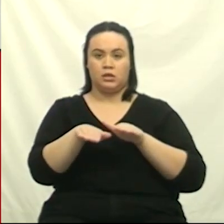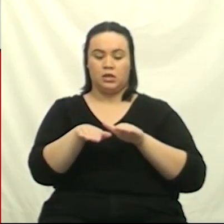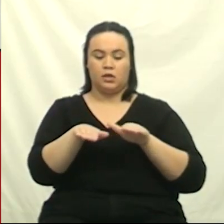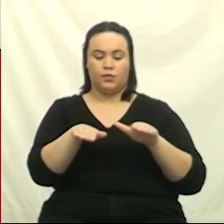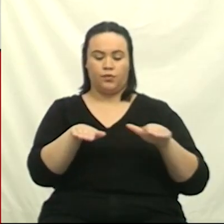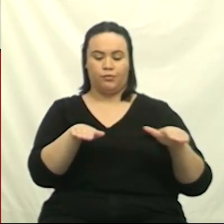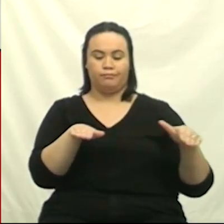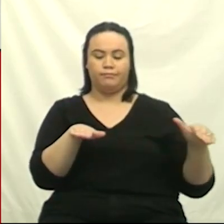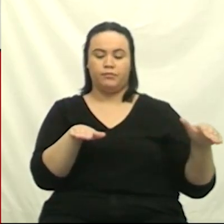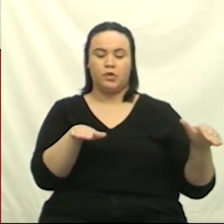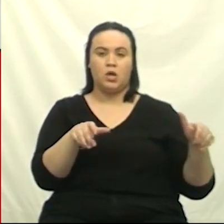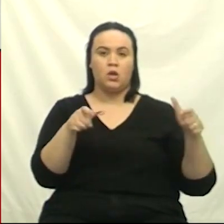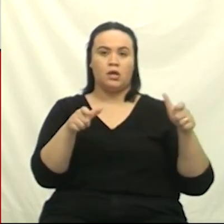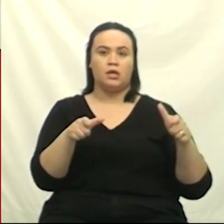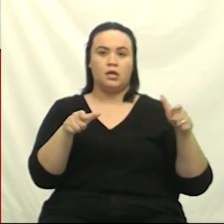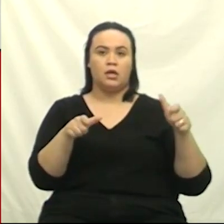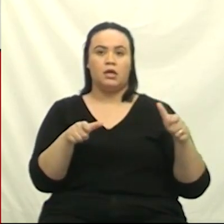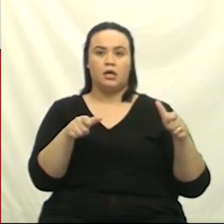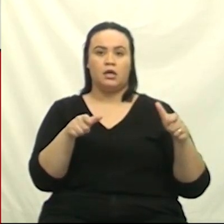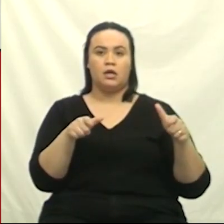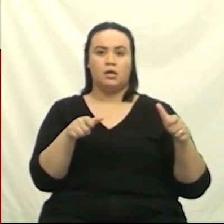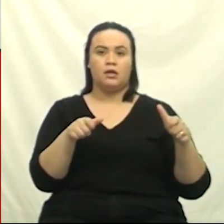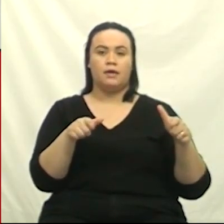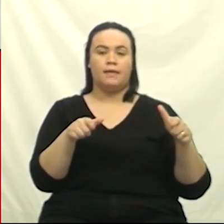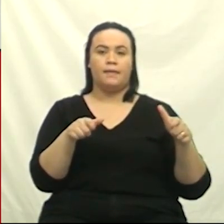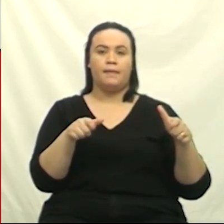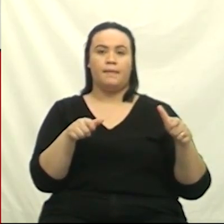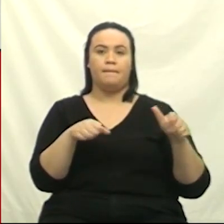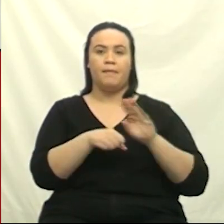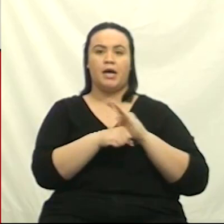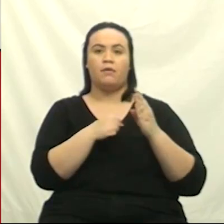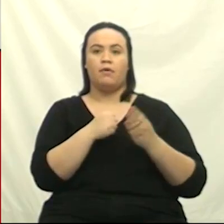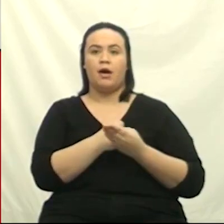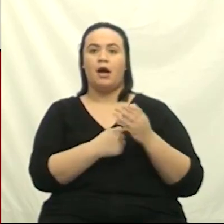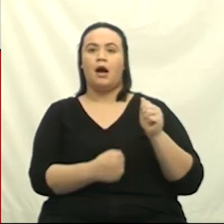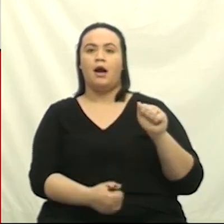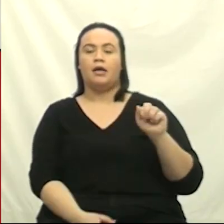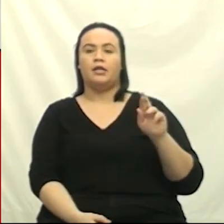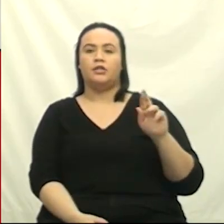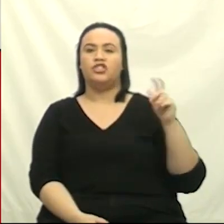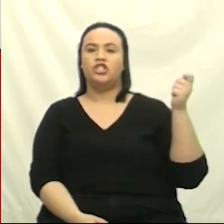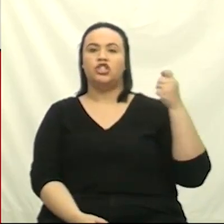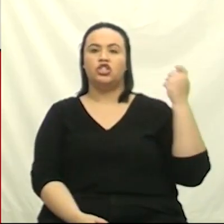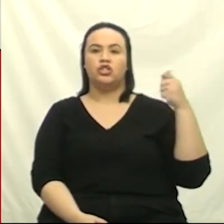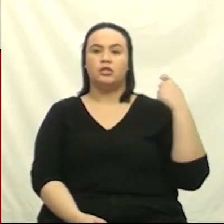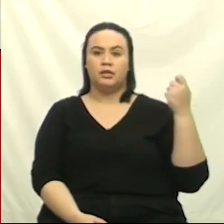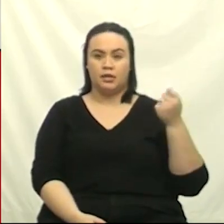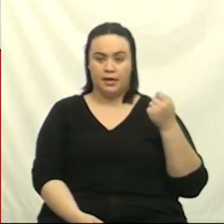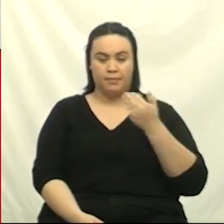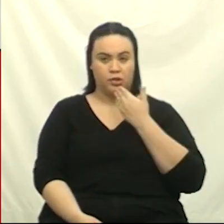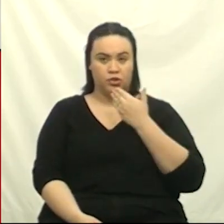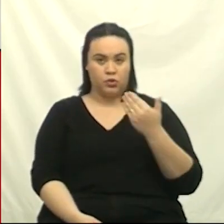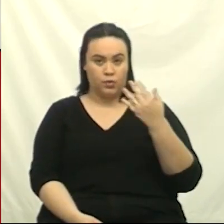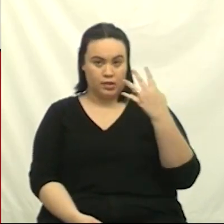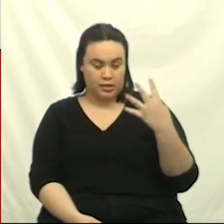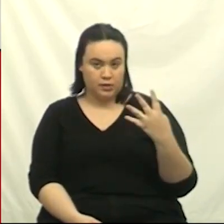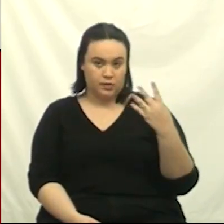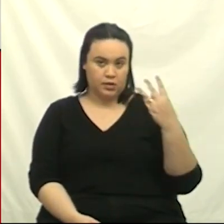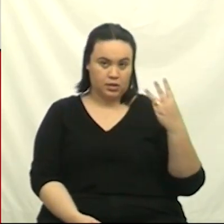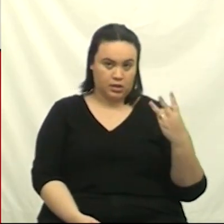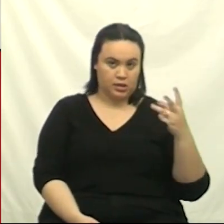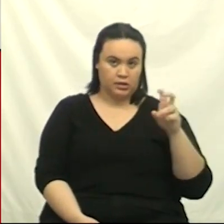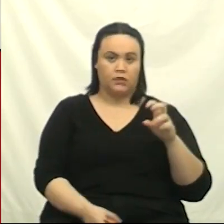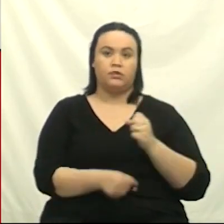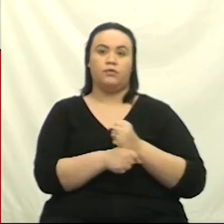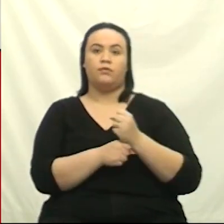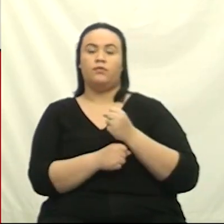Semirio Potricos localizado no loteamento Marli bairro Argentina indicação 435 barra 2023